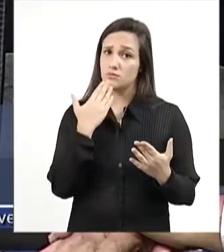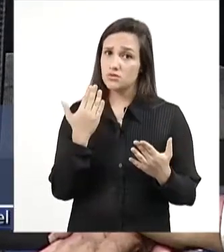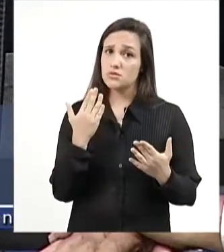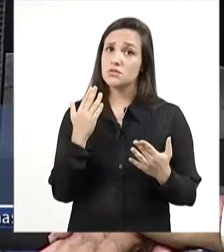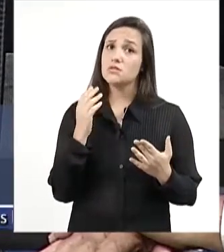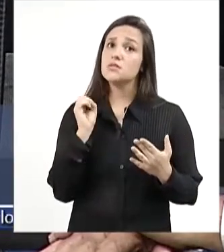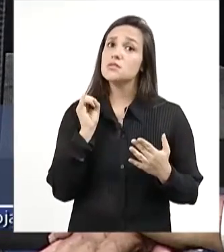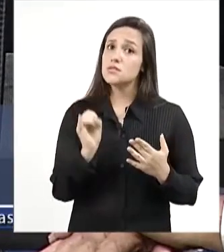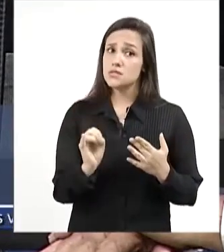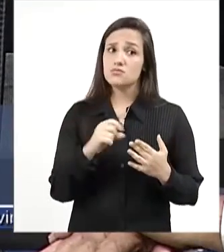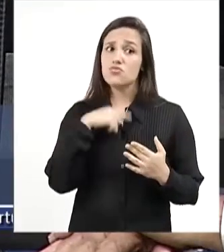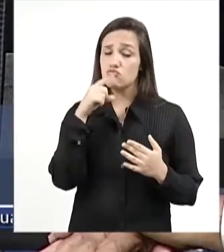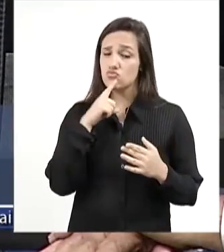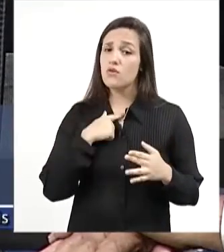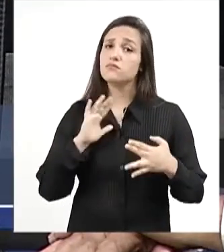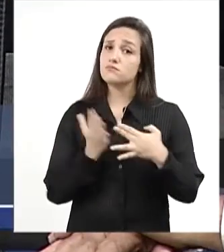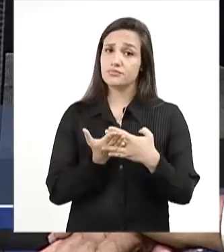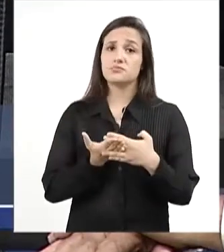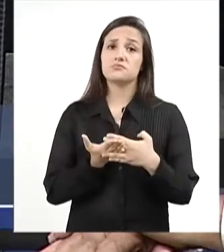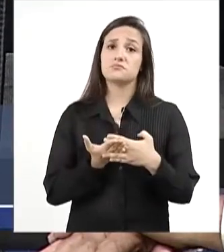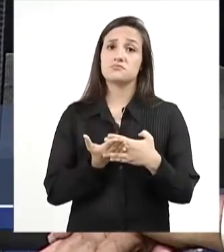vou suspender a presente sessão.